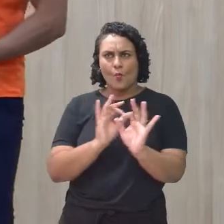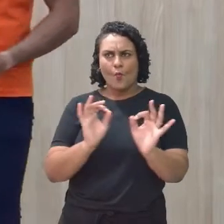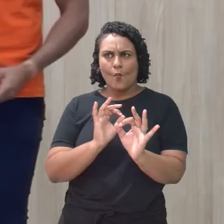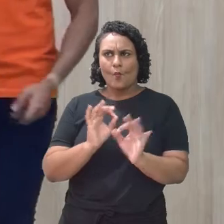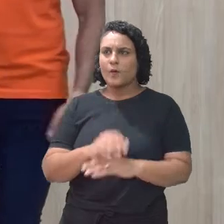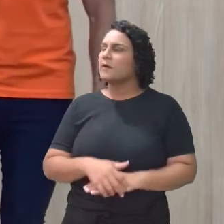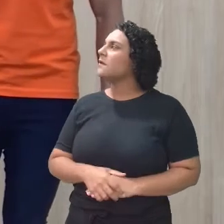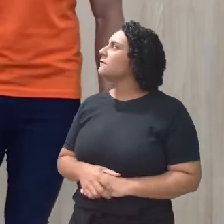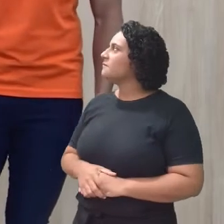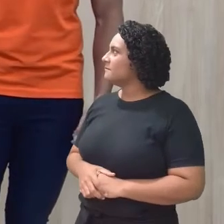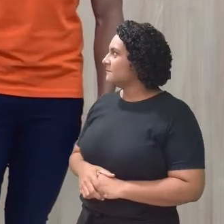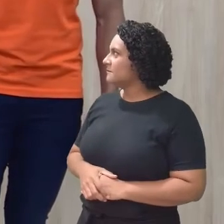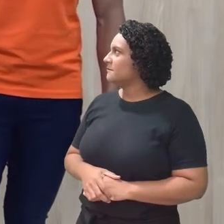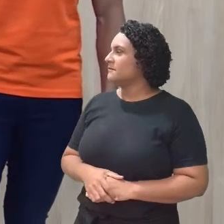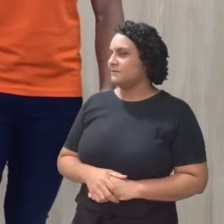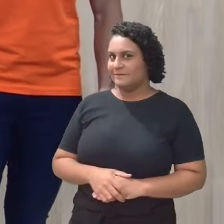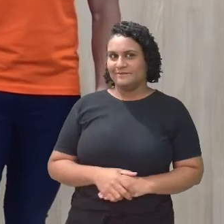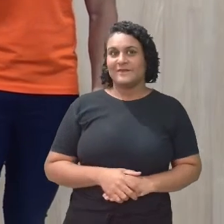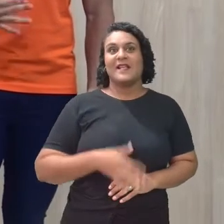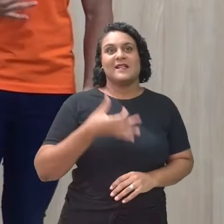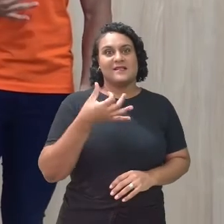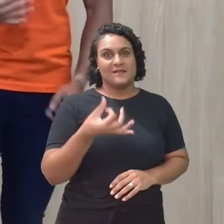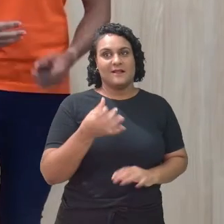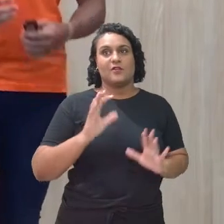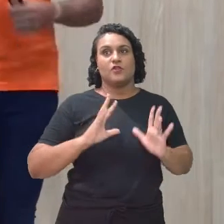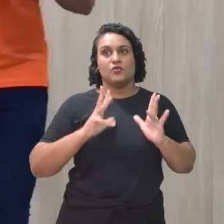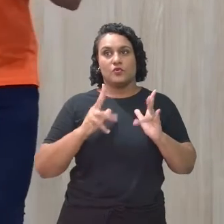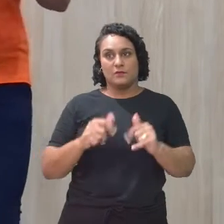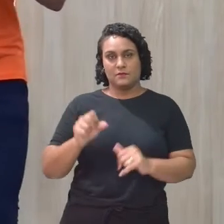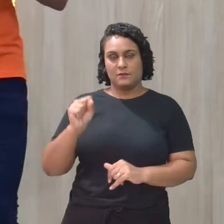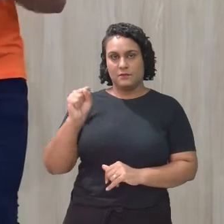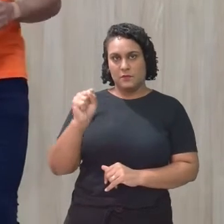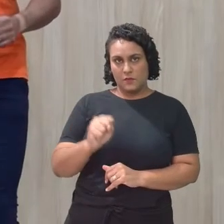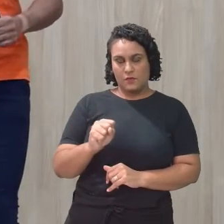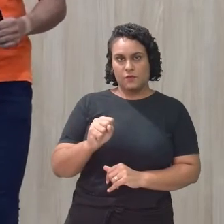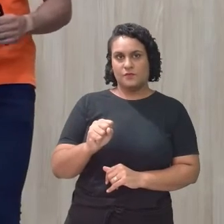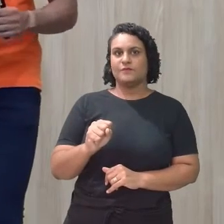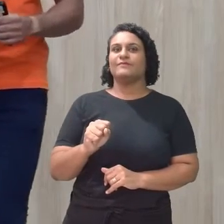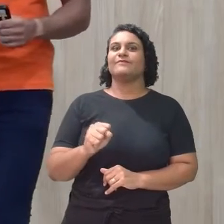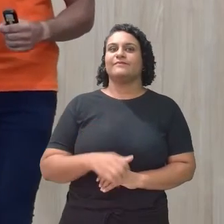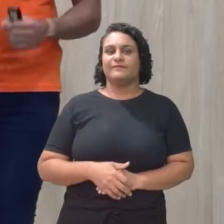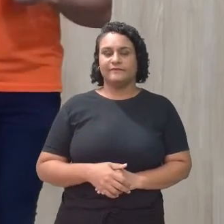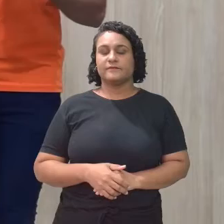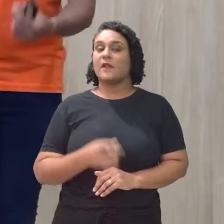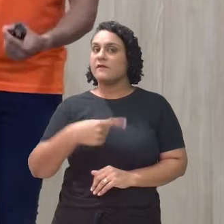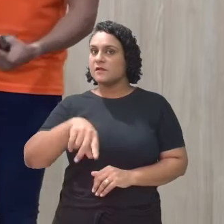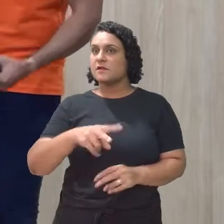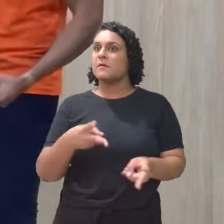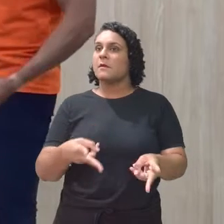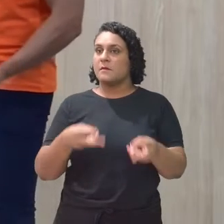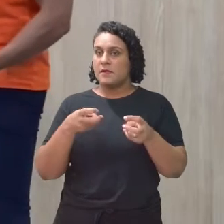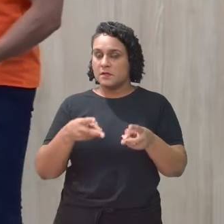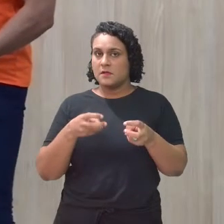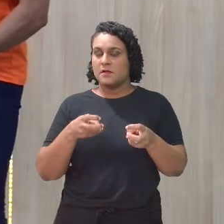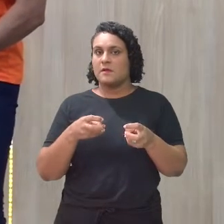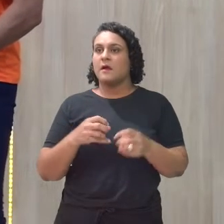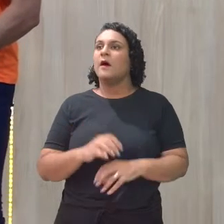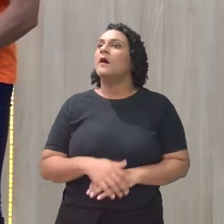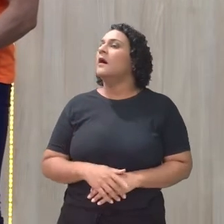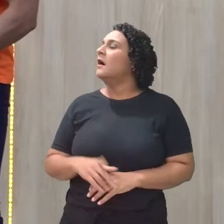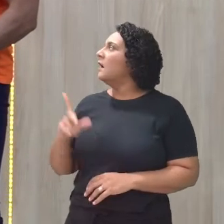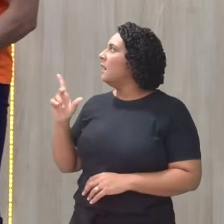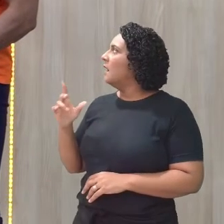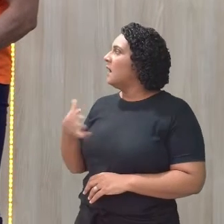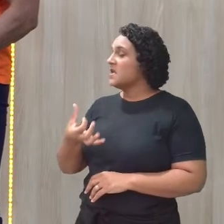ia verificar que tem 6 em um total de 8. E esses 6 num total de 8, pode notar que esse 6 é justamente